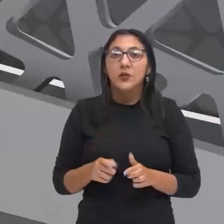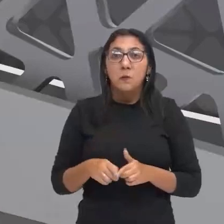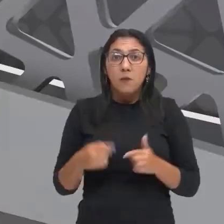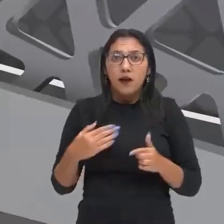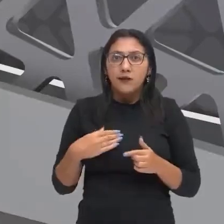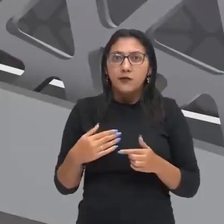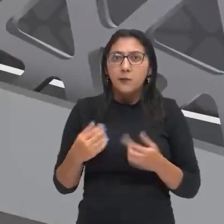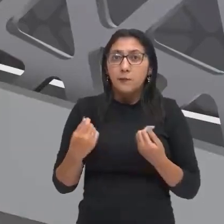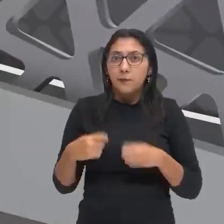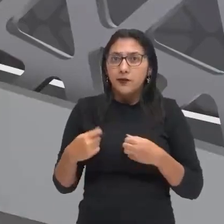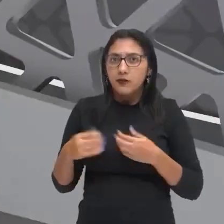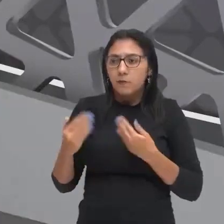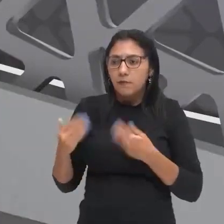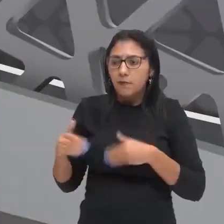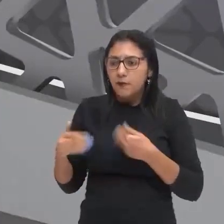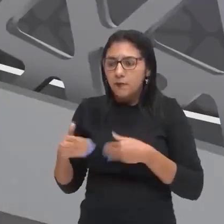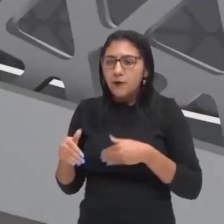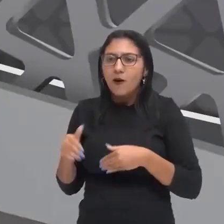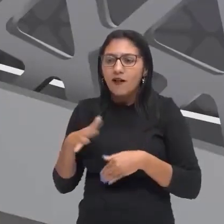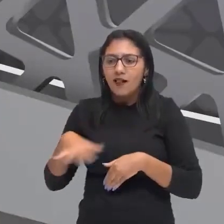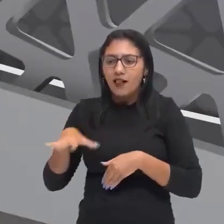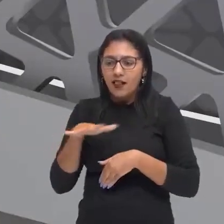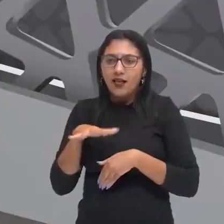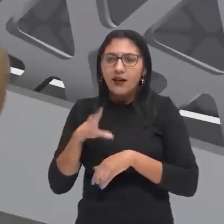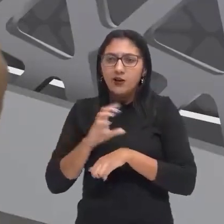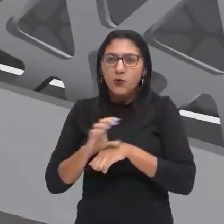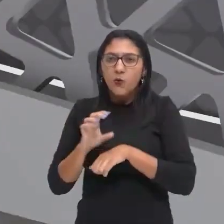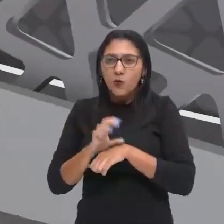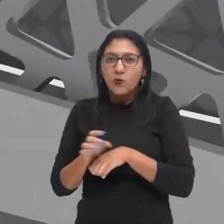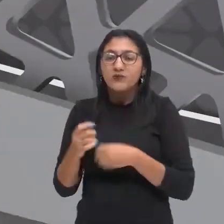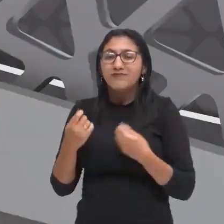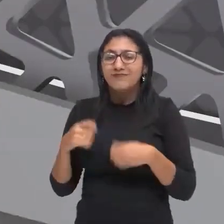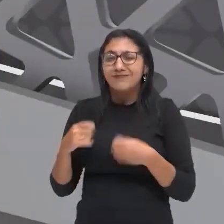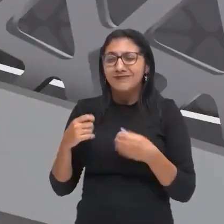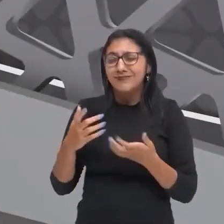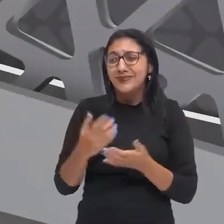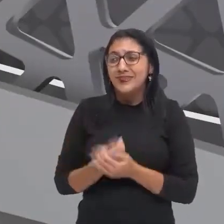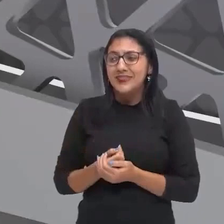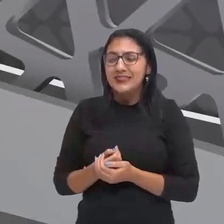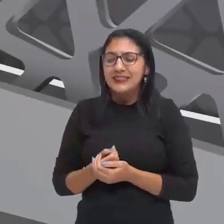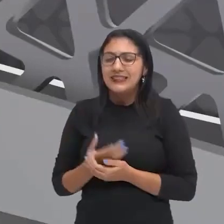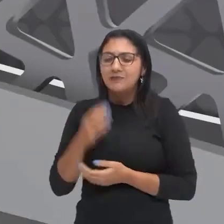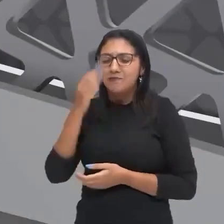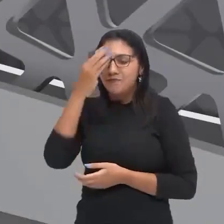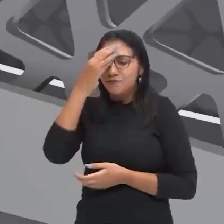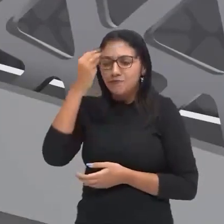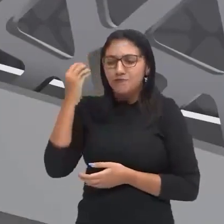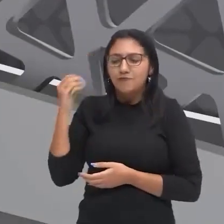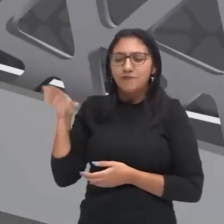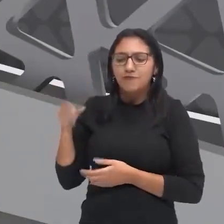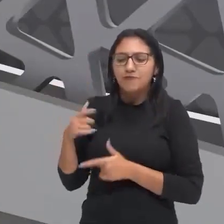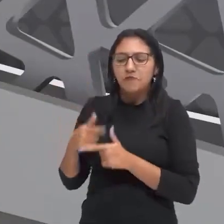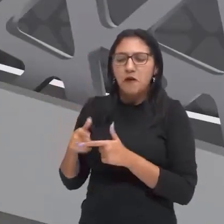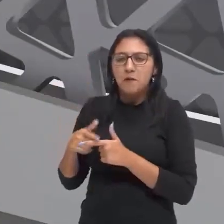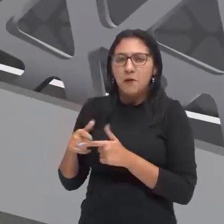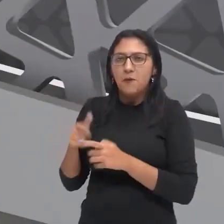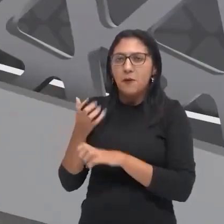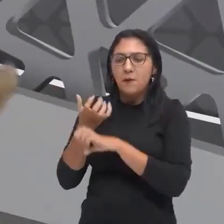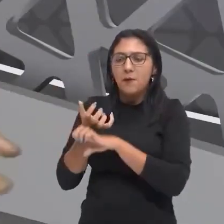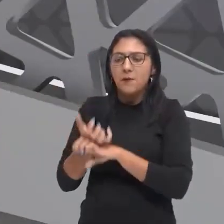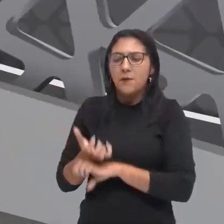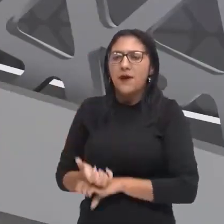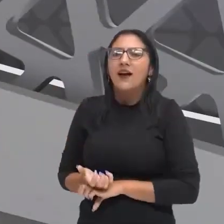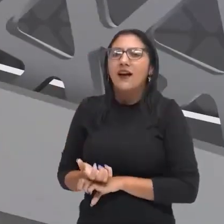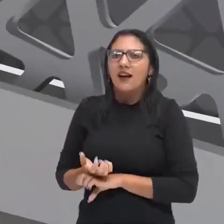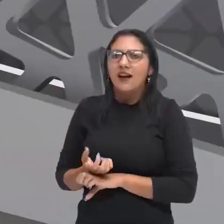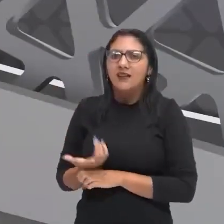eu precisava contornar essa minha falta de interesse e esse não gostar, essa